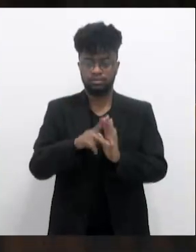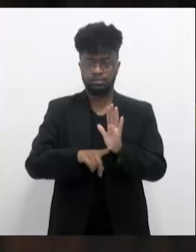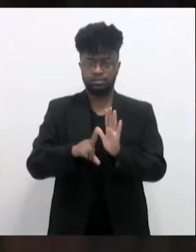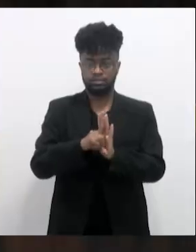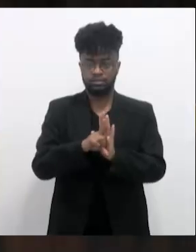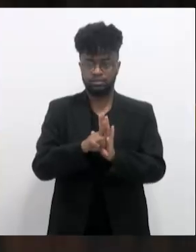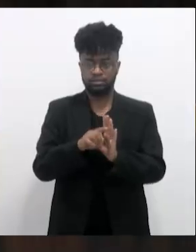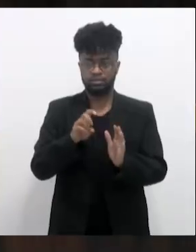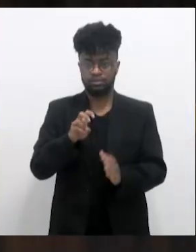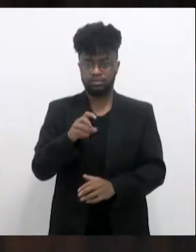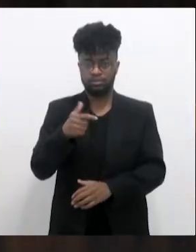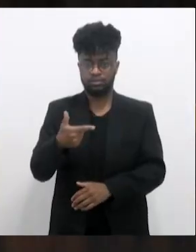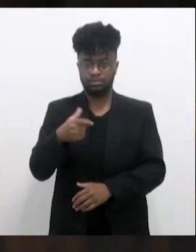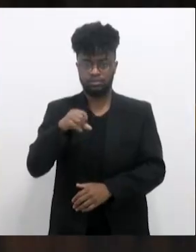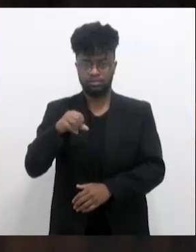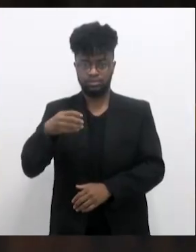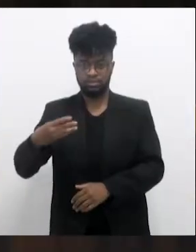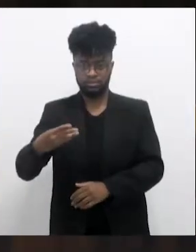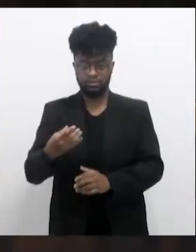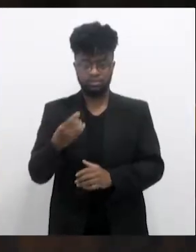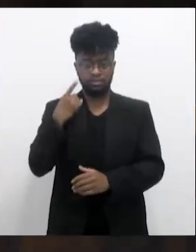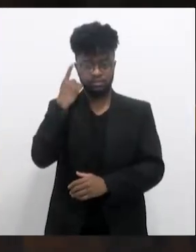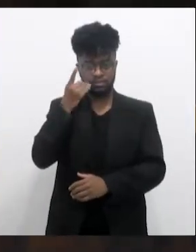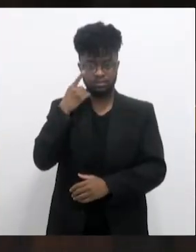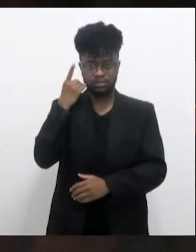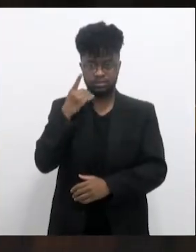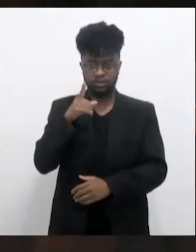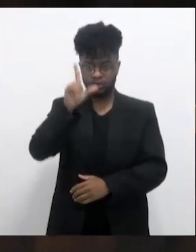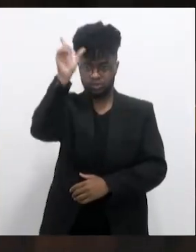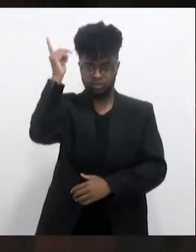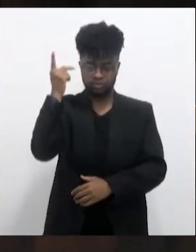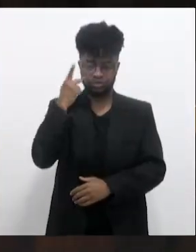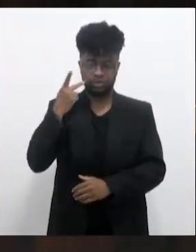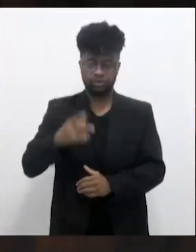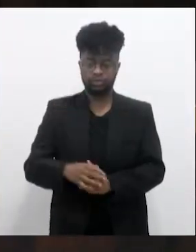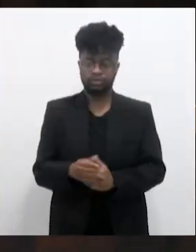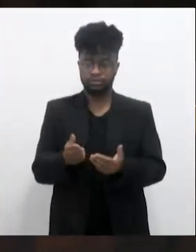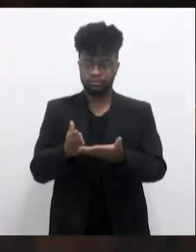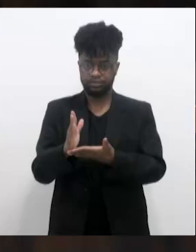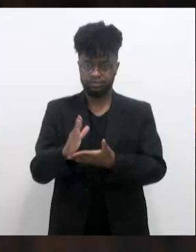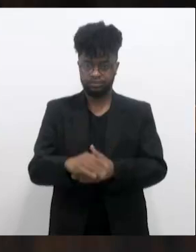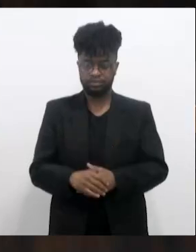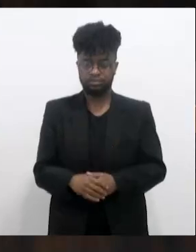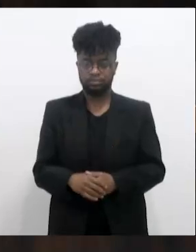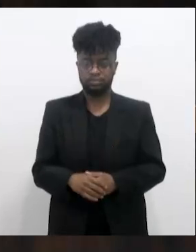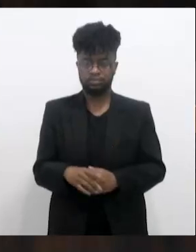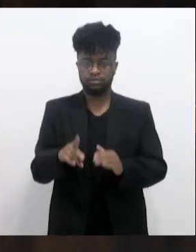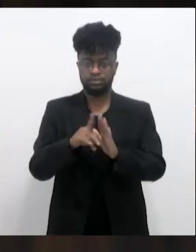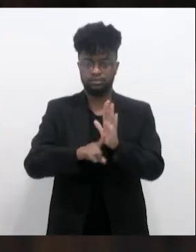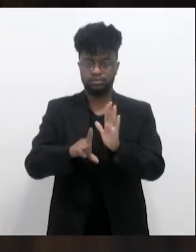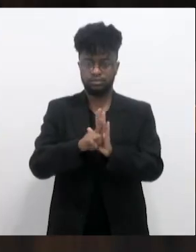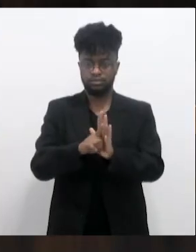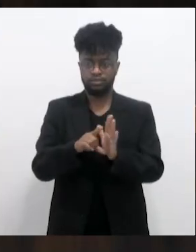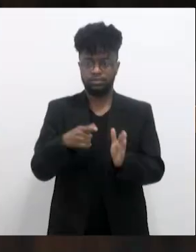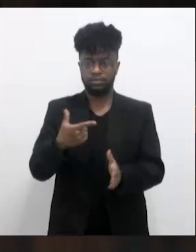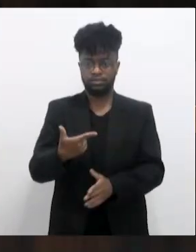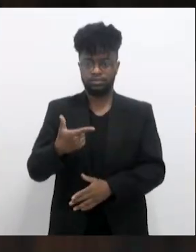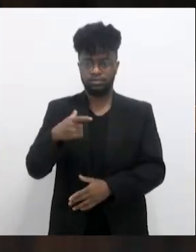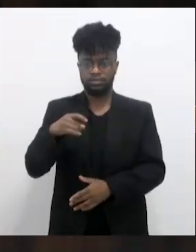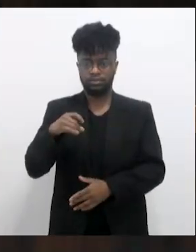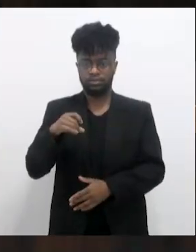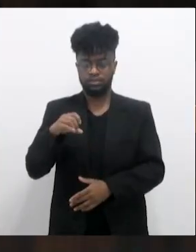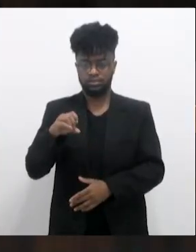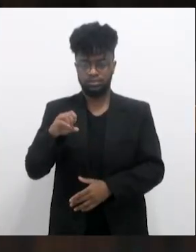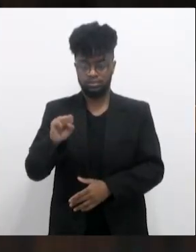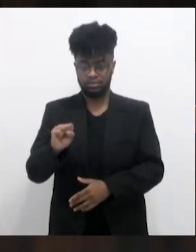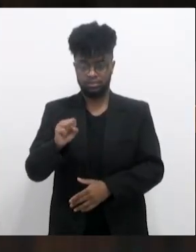número 5294, deputado Luiz Paulo, aprovado. Projeto de lei número 2831,